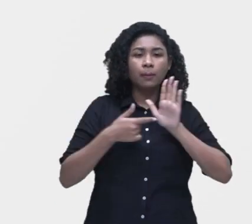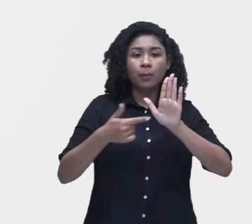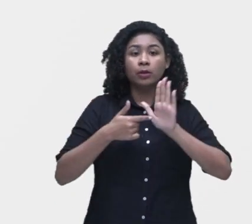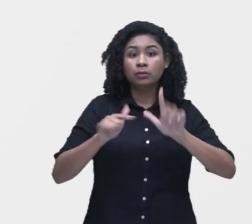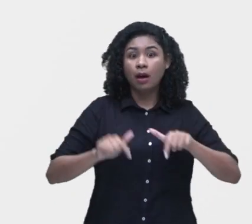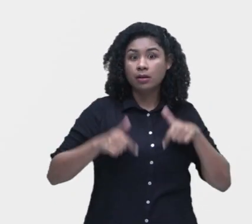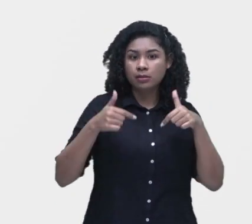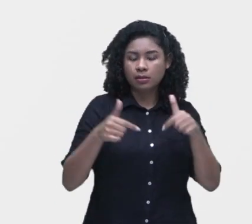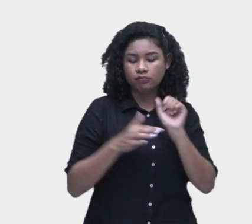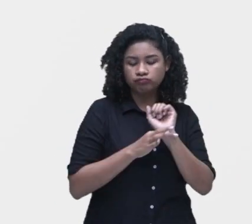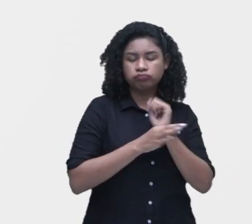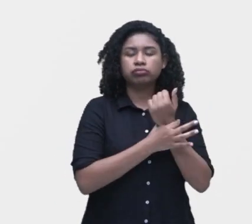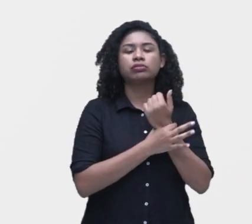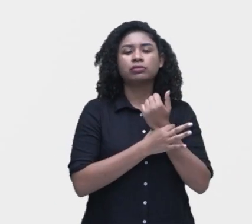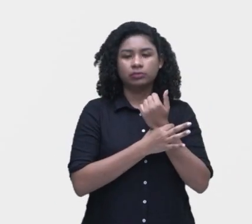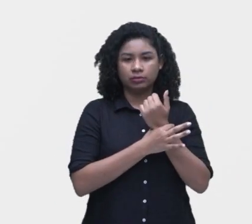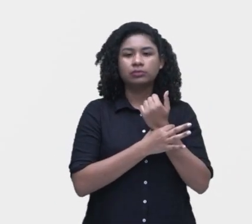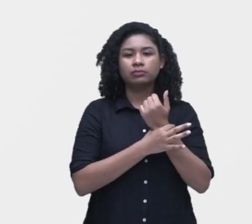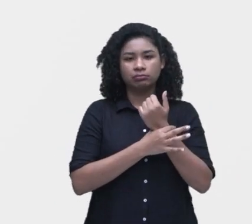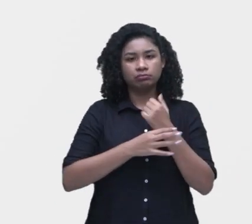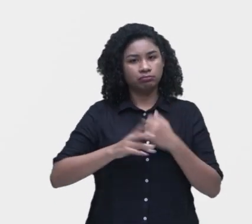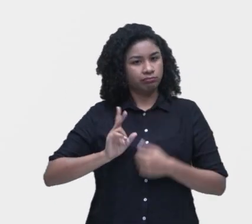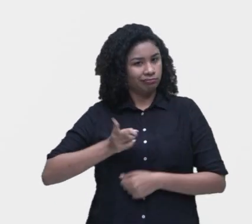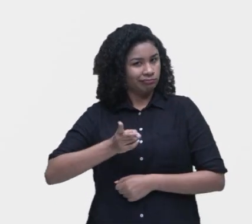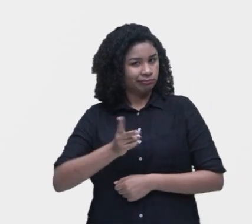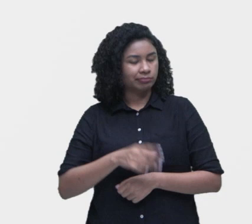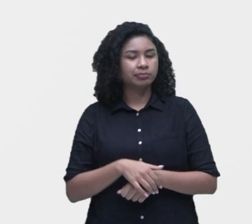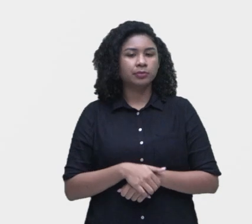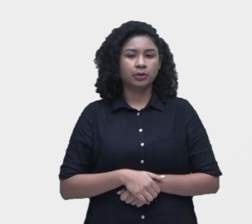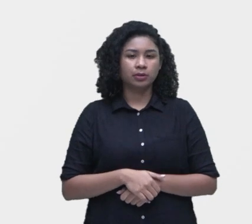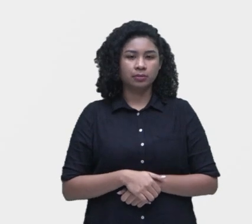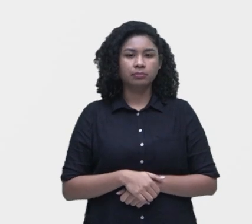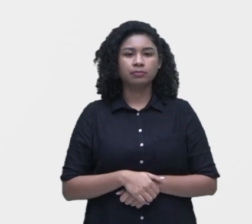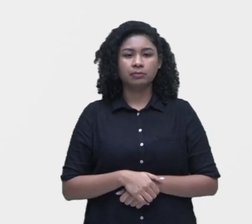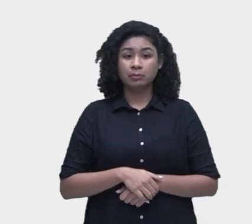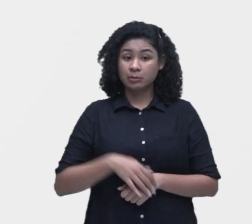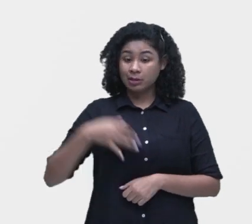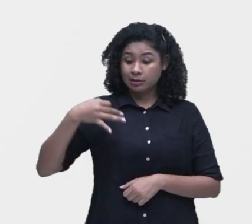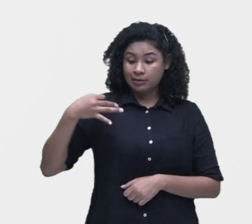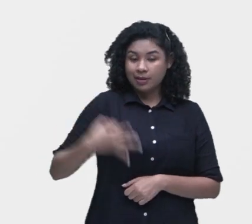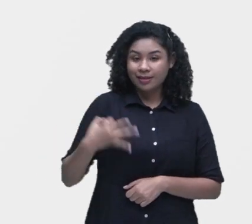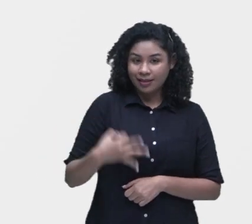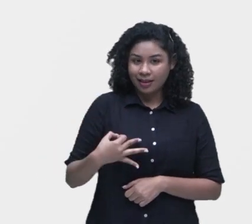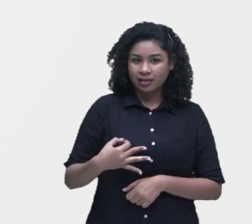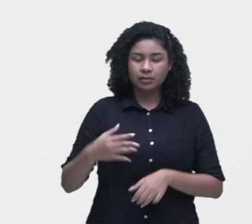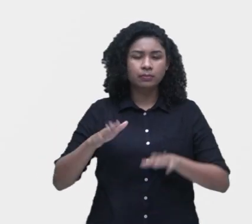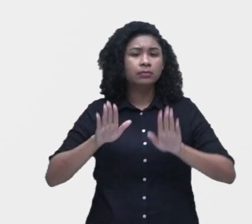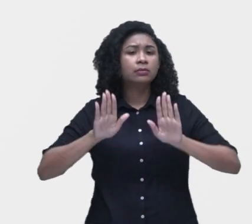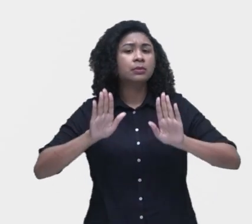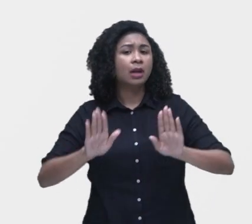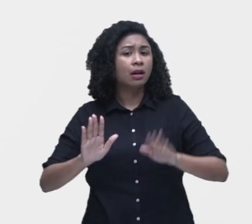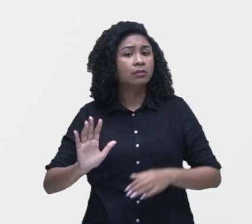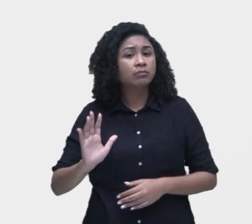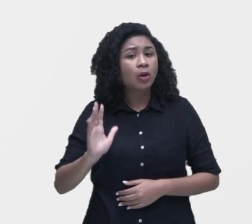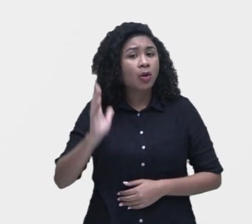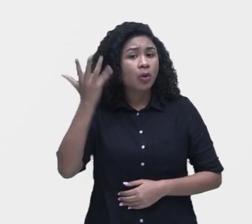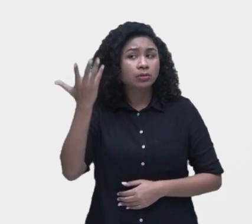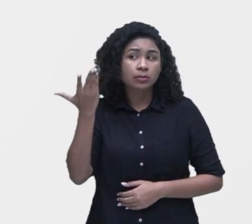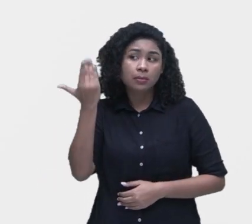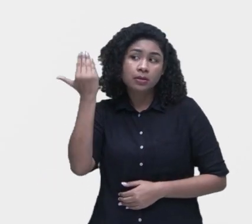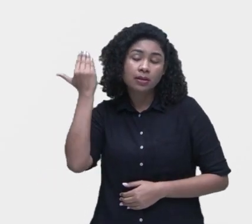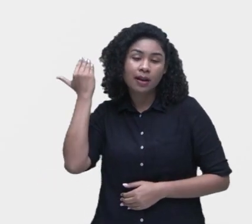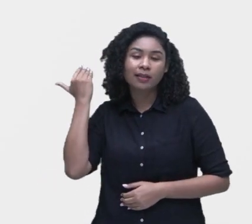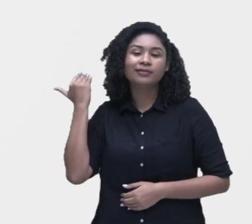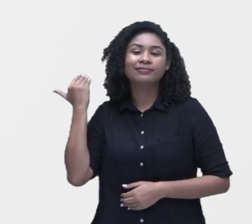ações seguras, né? Porém certas. Porém, aconteceram no tempo